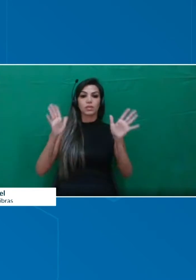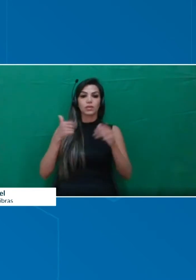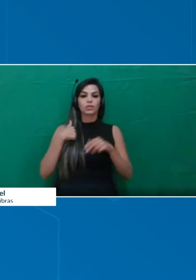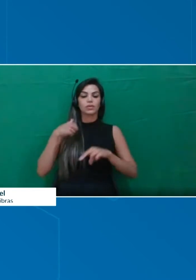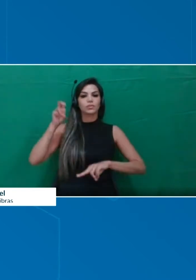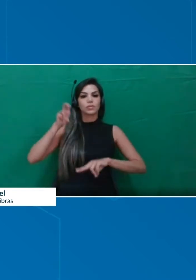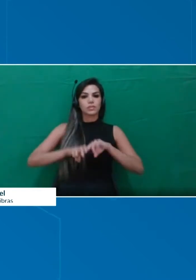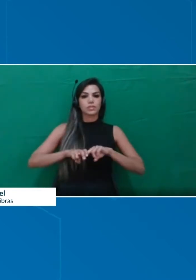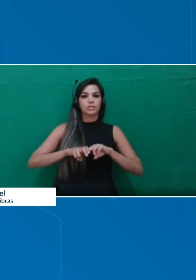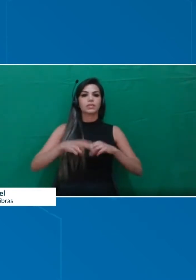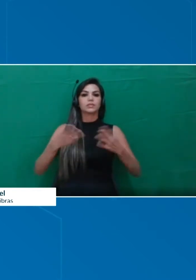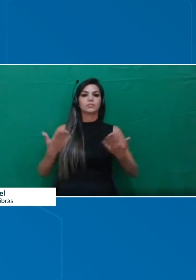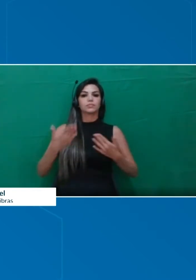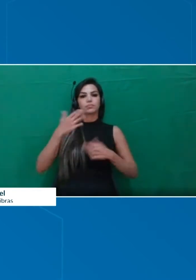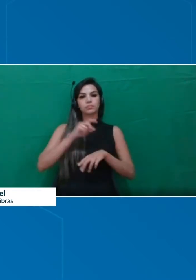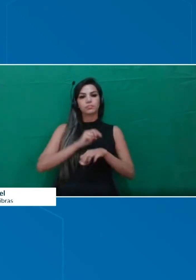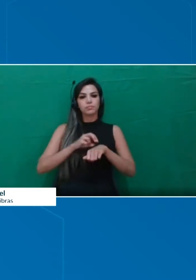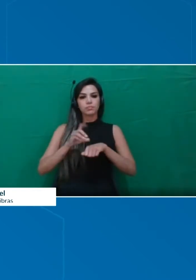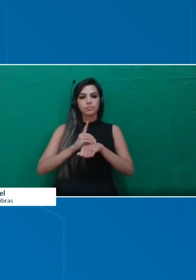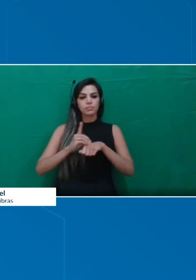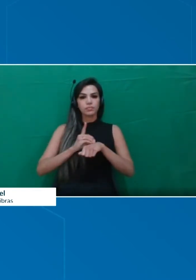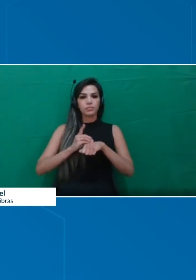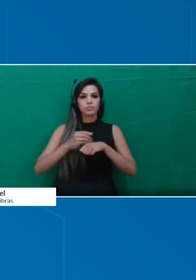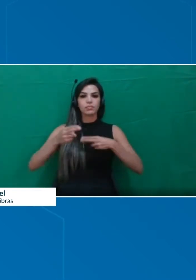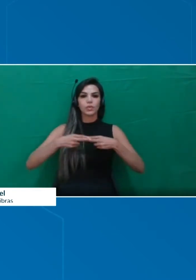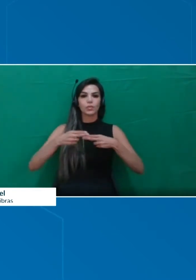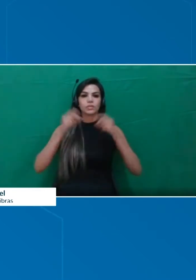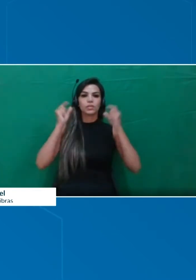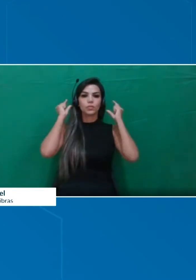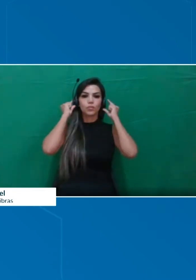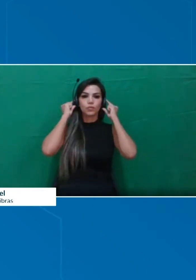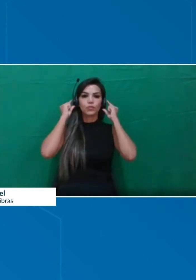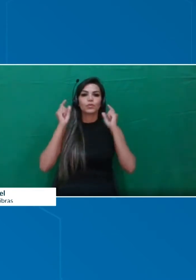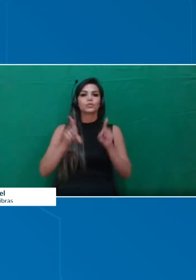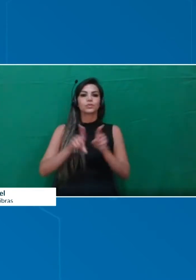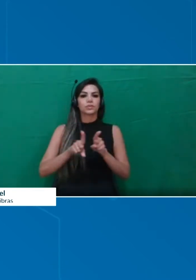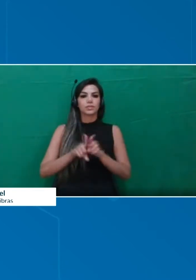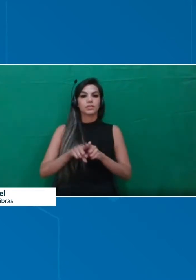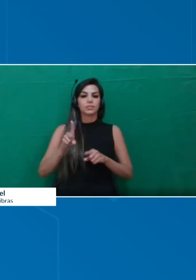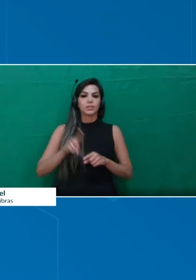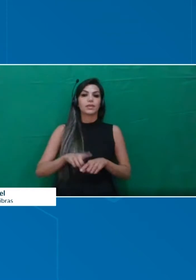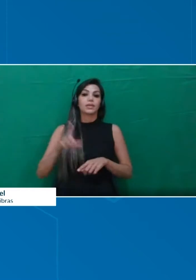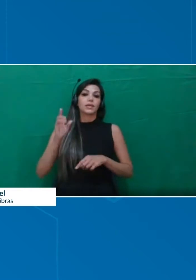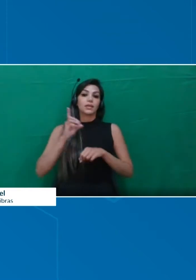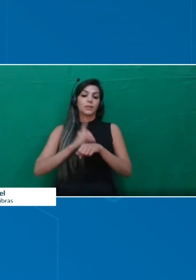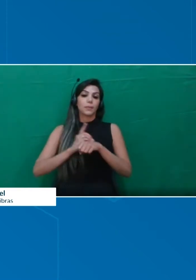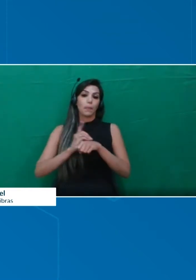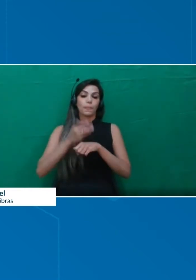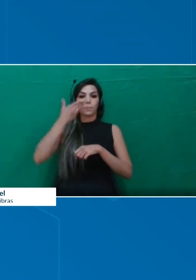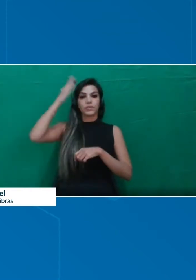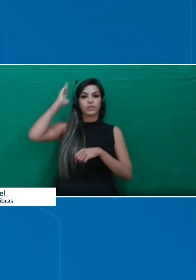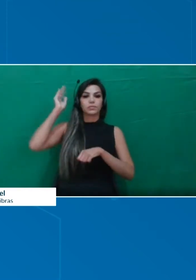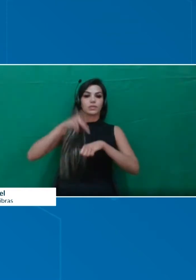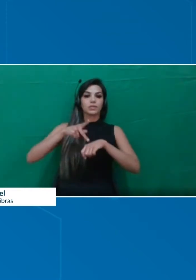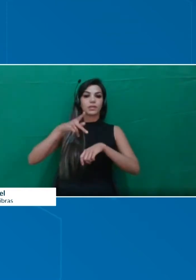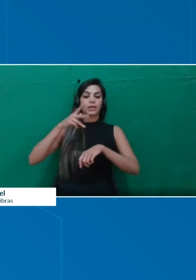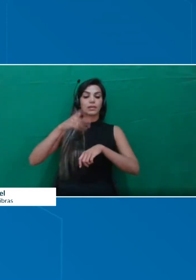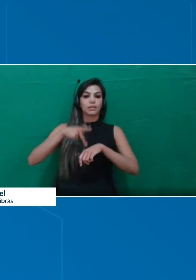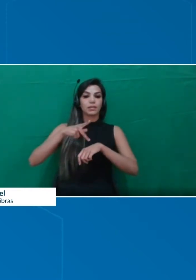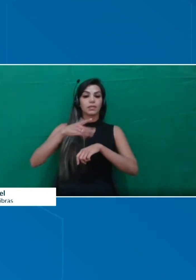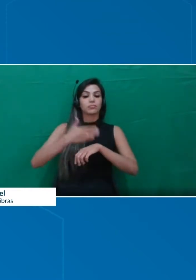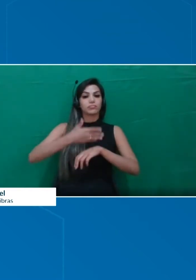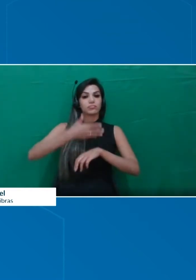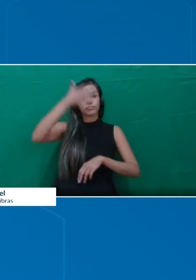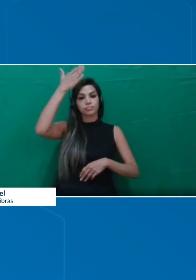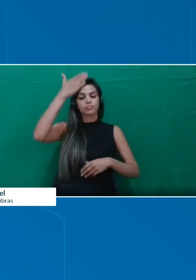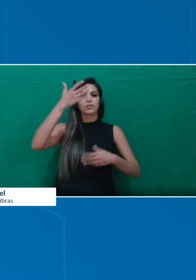em uma cadeira preta e usando um fone de ouvido também preto. A parede atrás de mim é branca.